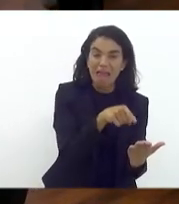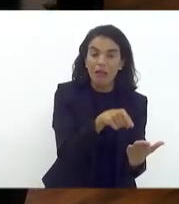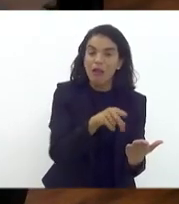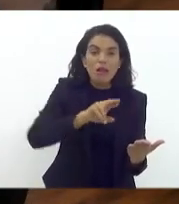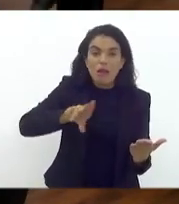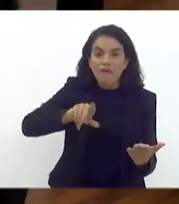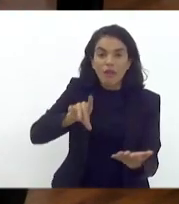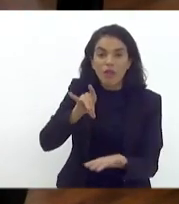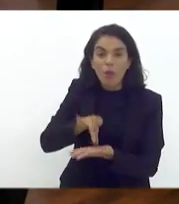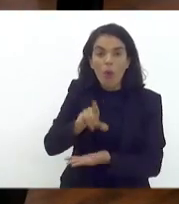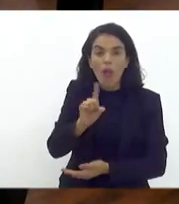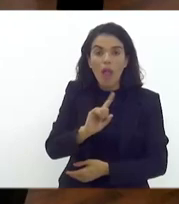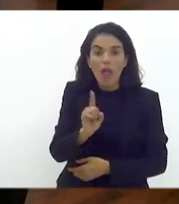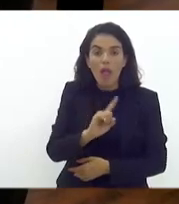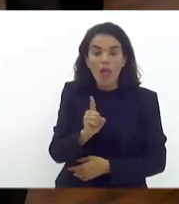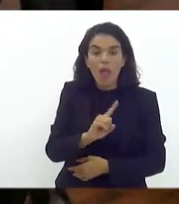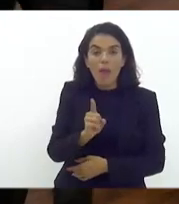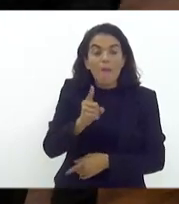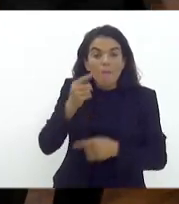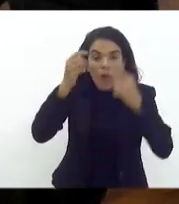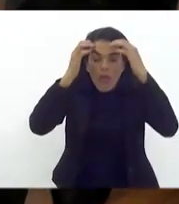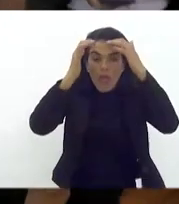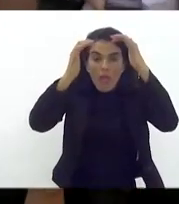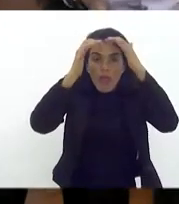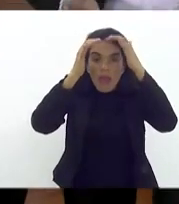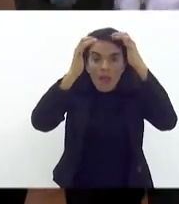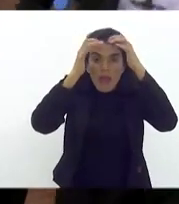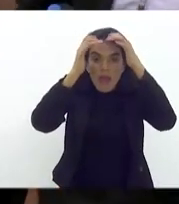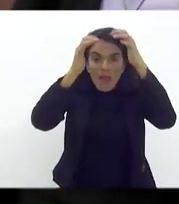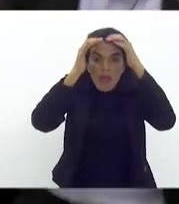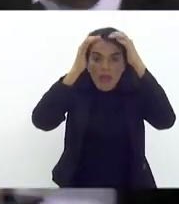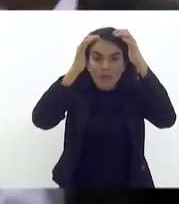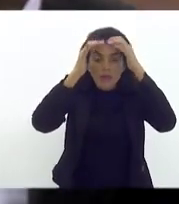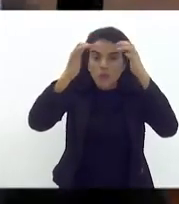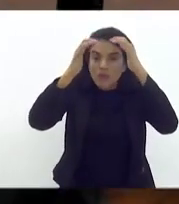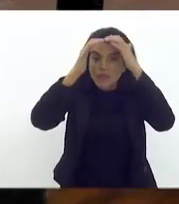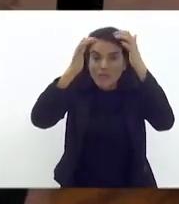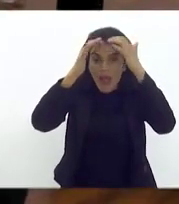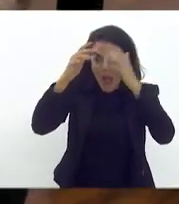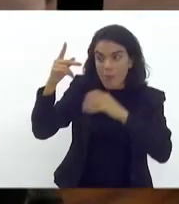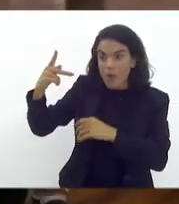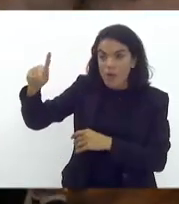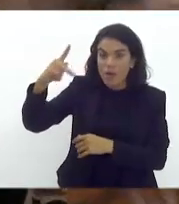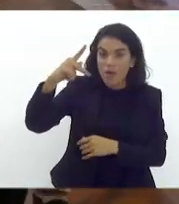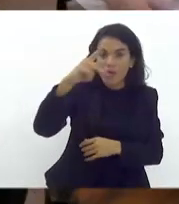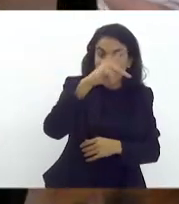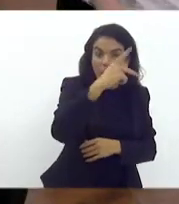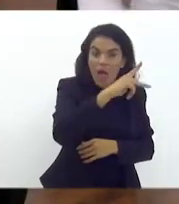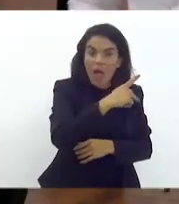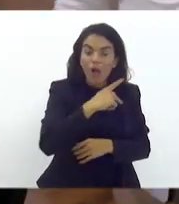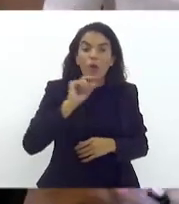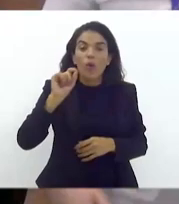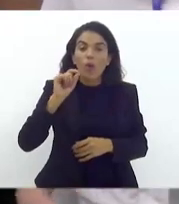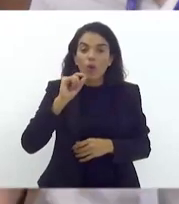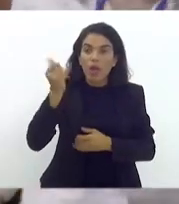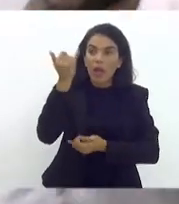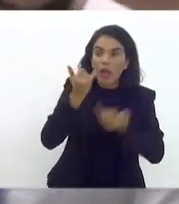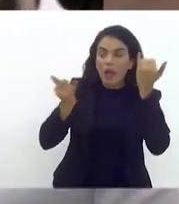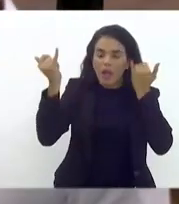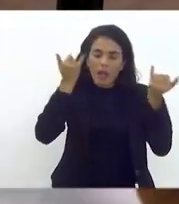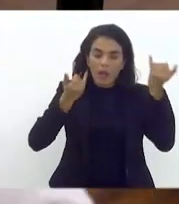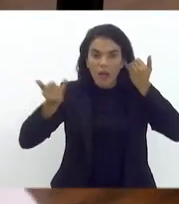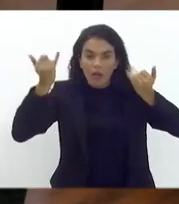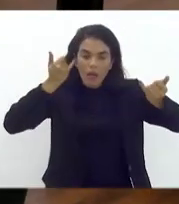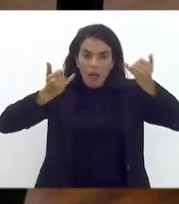reconhecimento honesto ainda que falso por quê Porque o cérebro delas foi contaminado por uma série de coisas